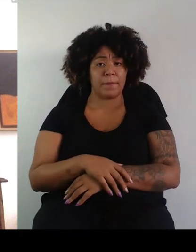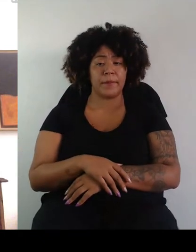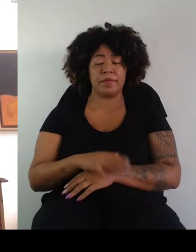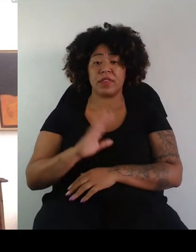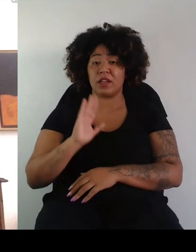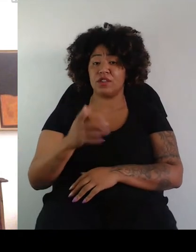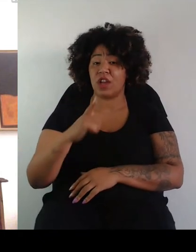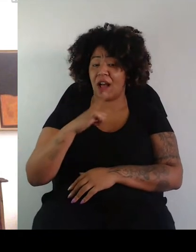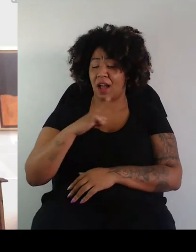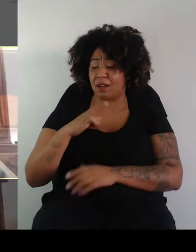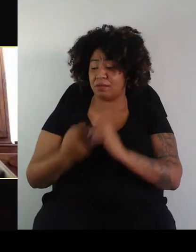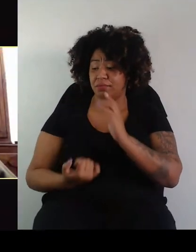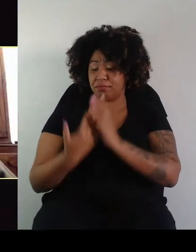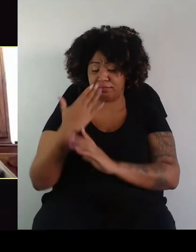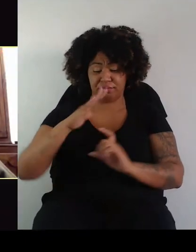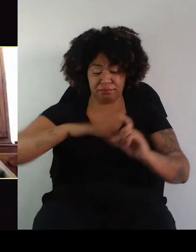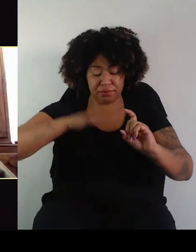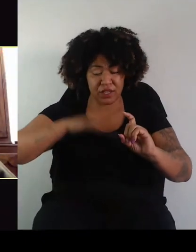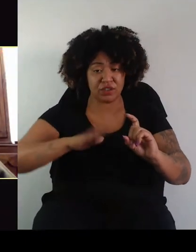cria mito